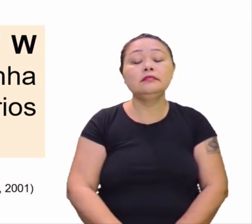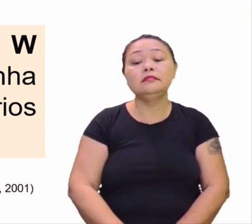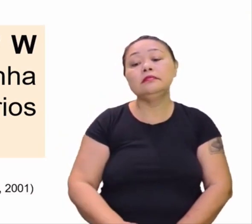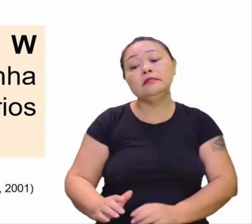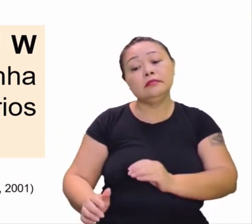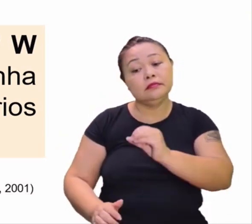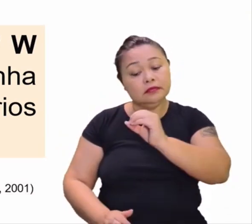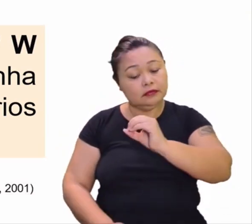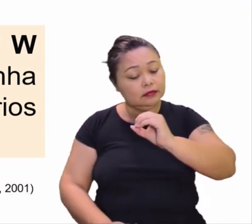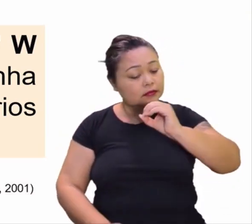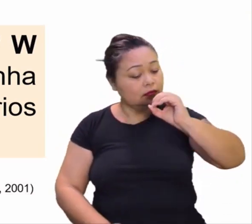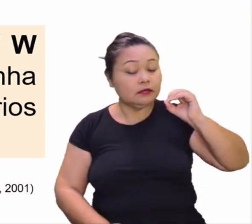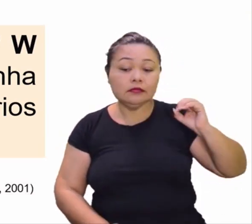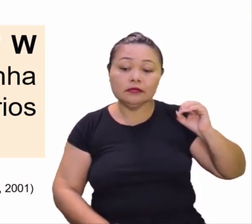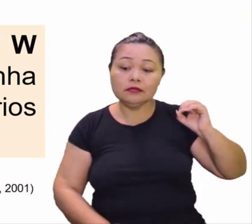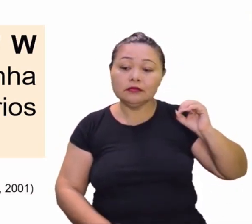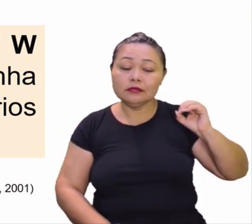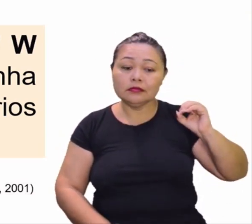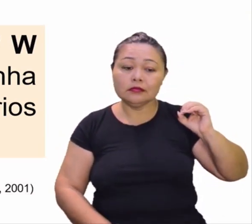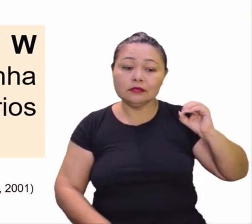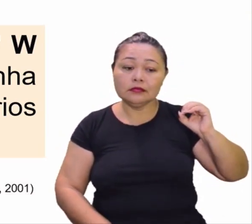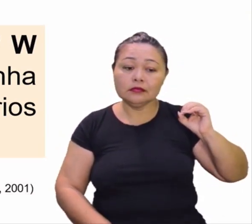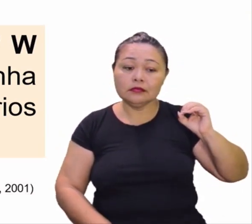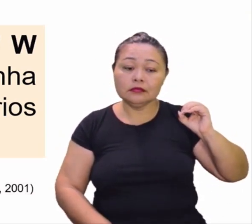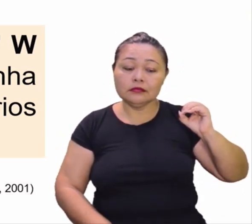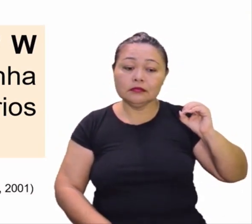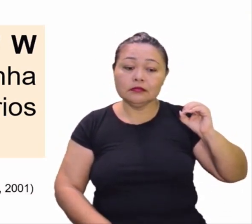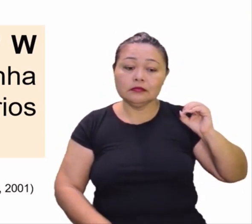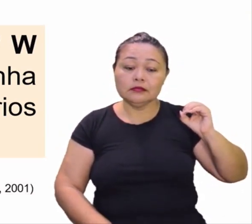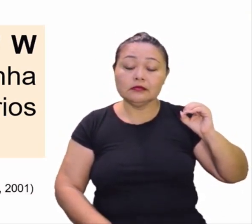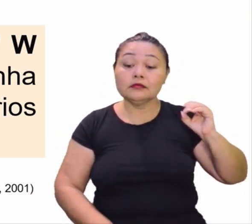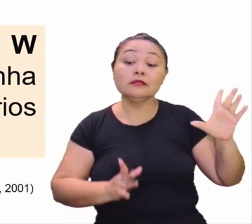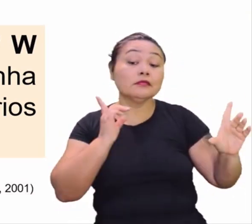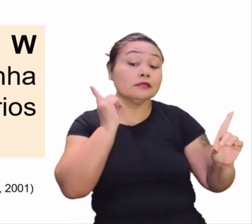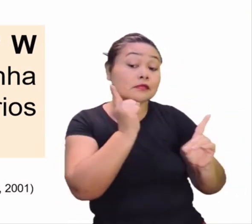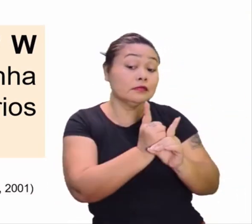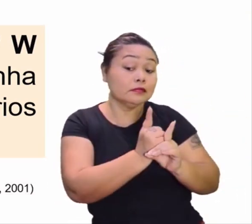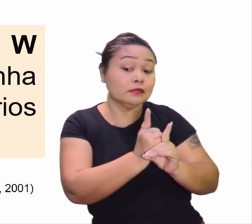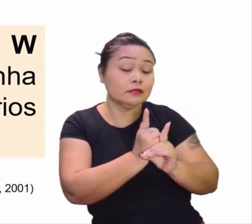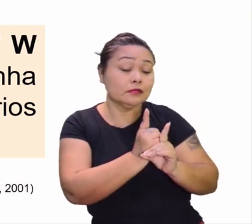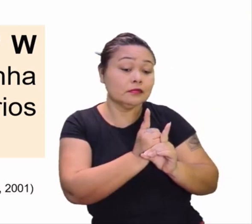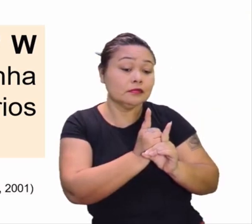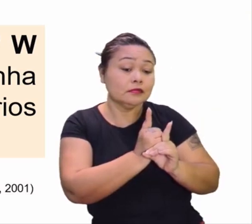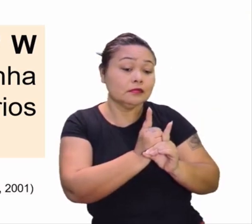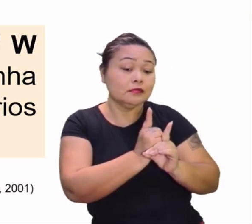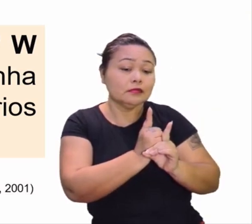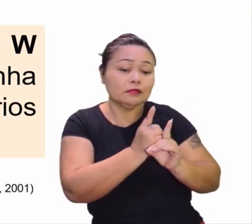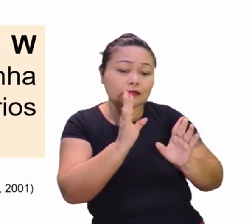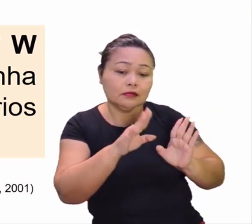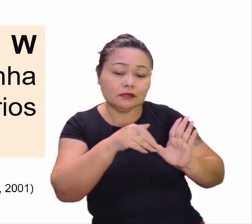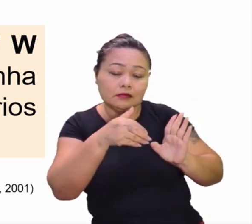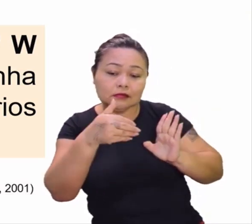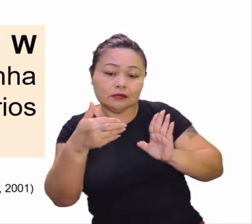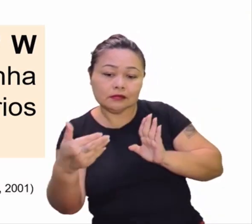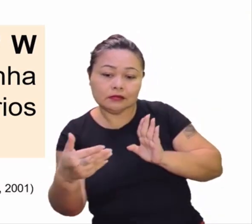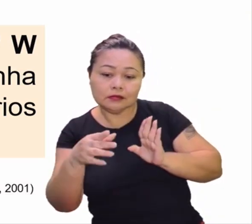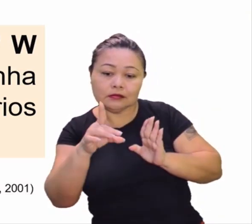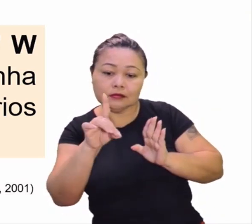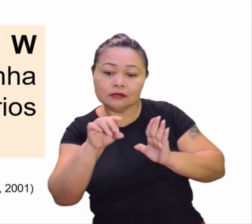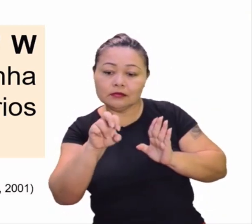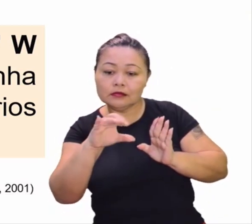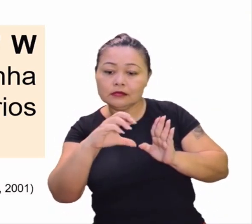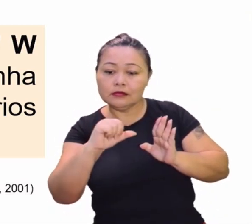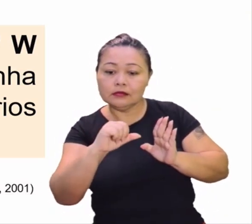na porção ocidental, que é o mesmo oeste, o que a gente vai ter no oeste aí? Ó? A passagem da linha